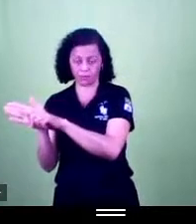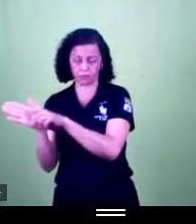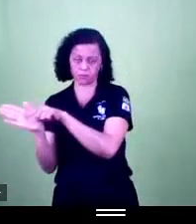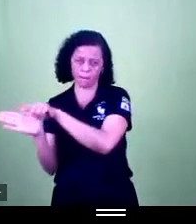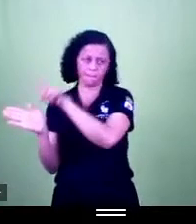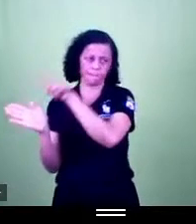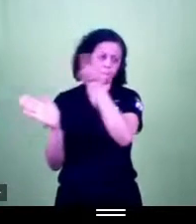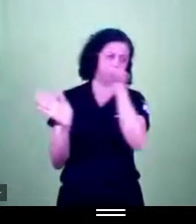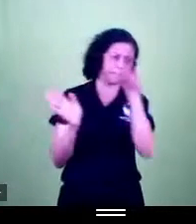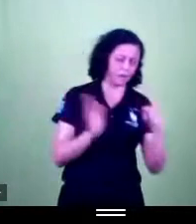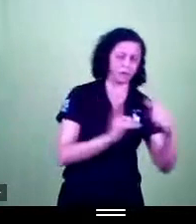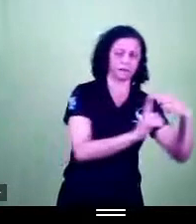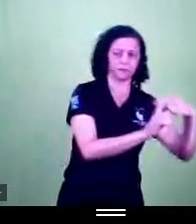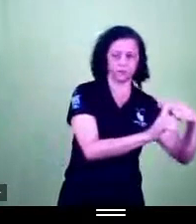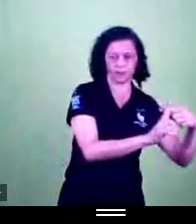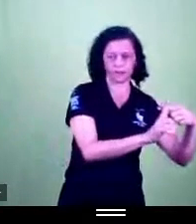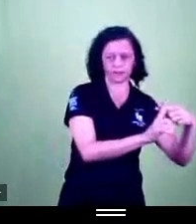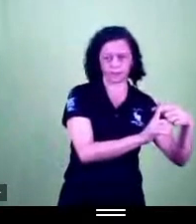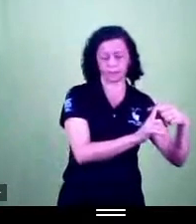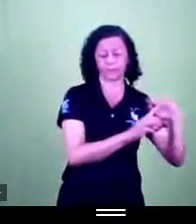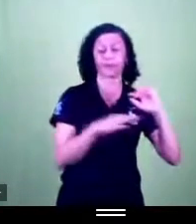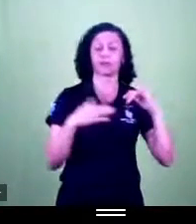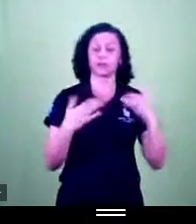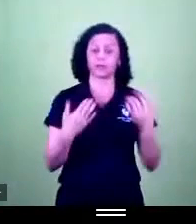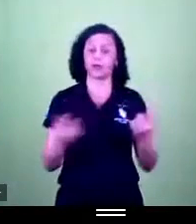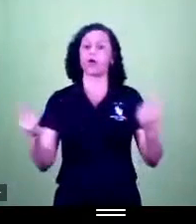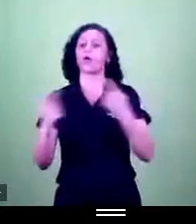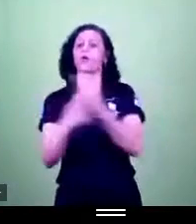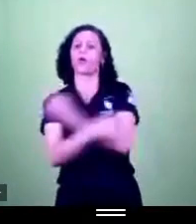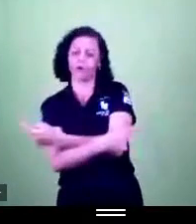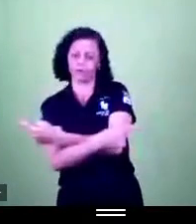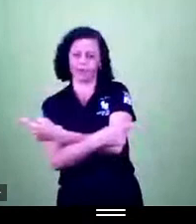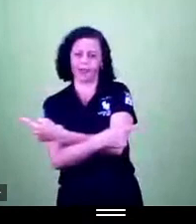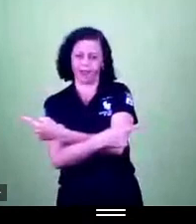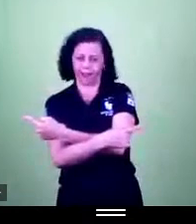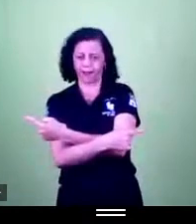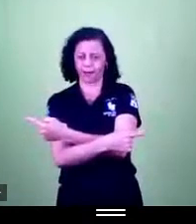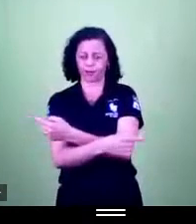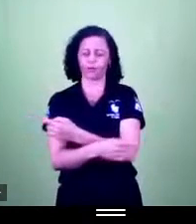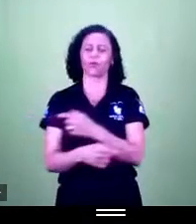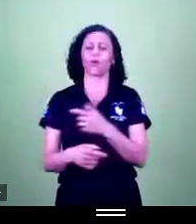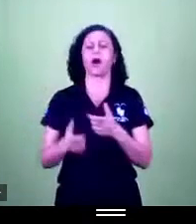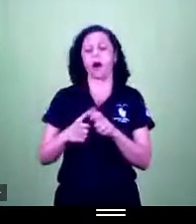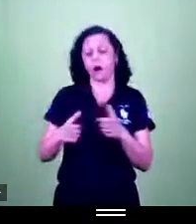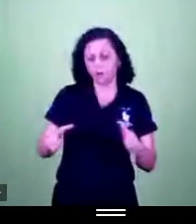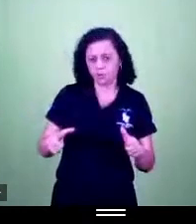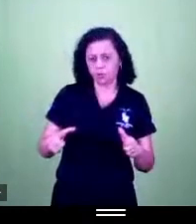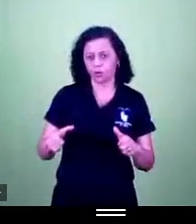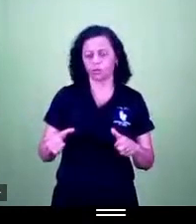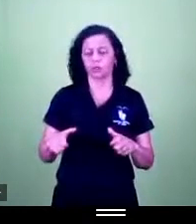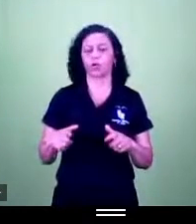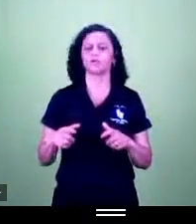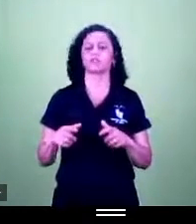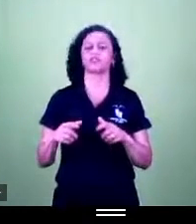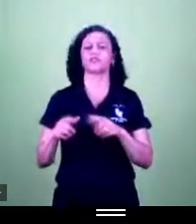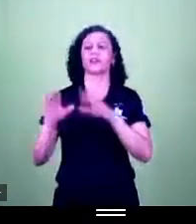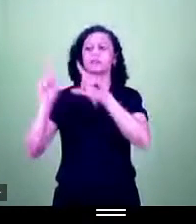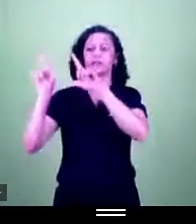provoca uma queda de tensão, uma tensão contrária ao meu circuito. É como se eu estivesse abaixando a minha caixa